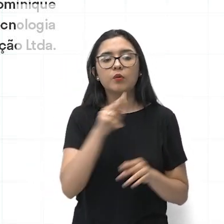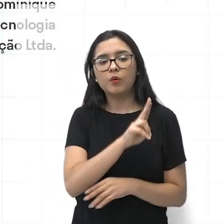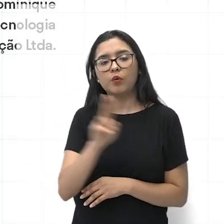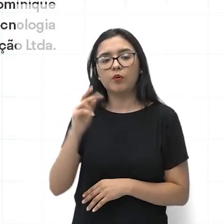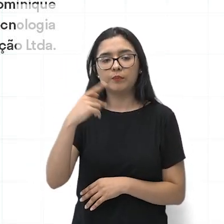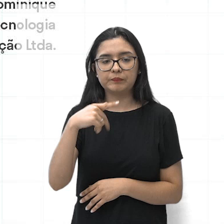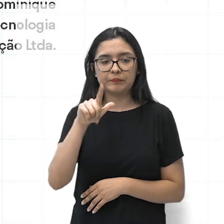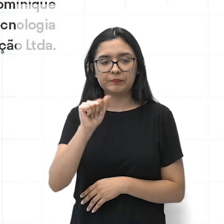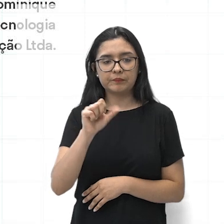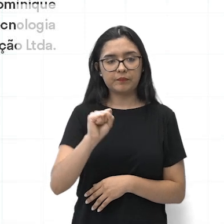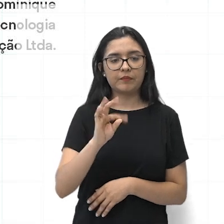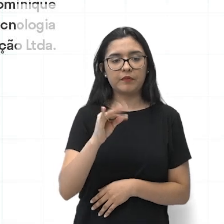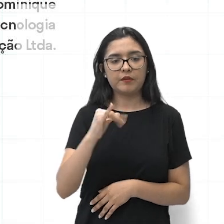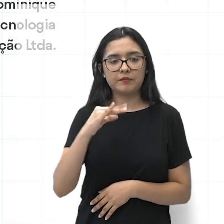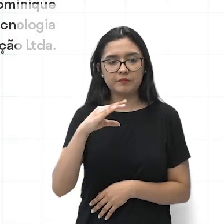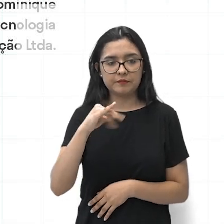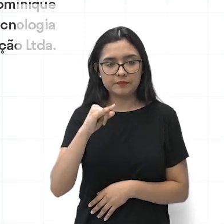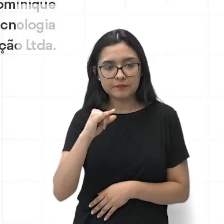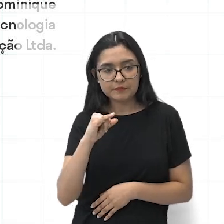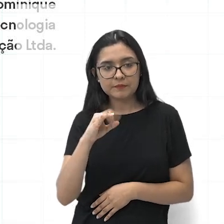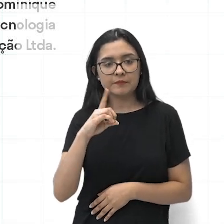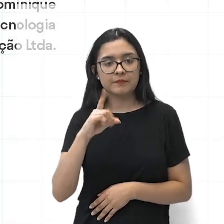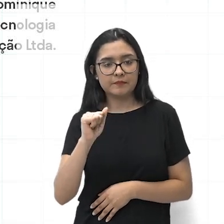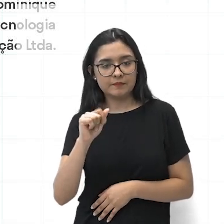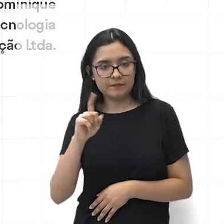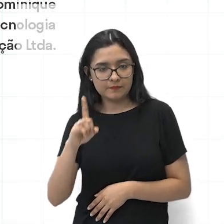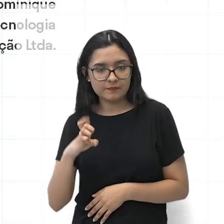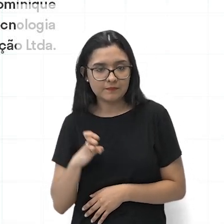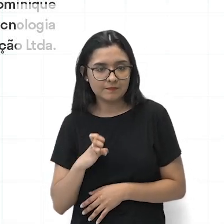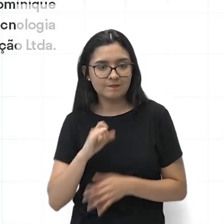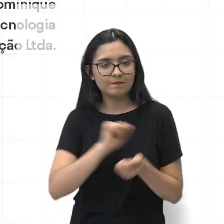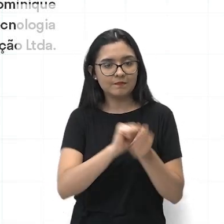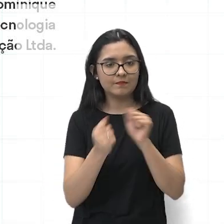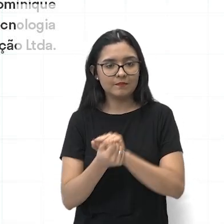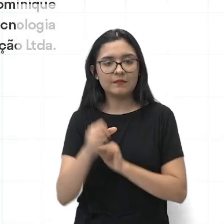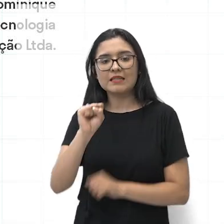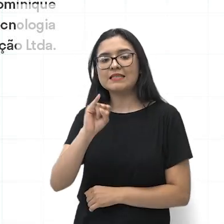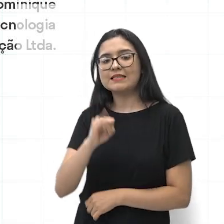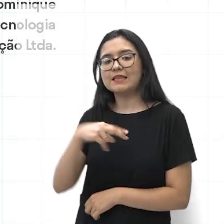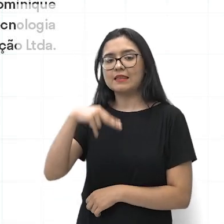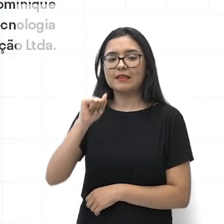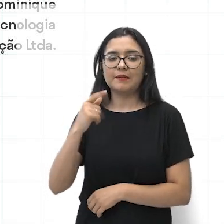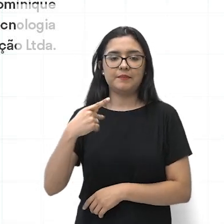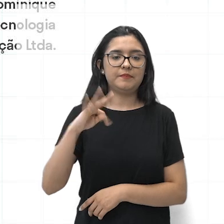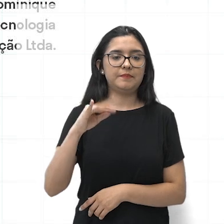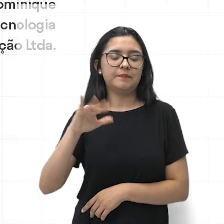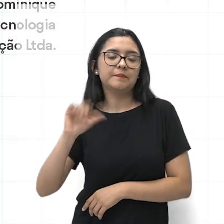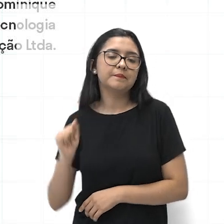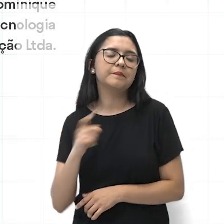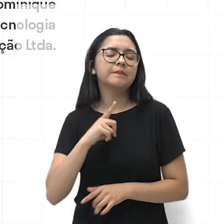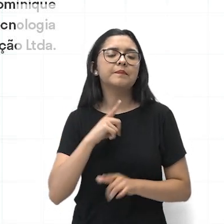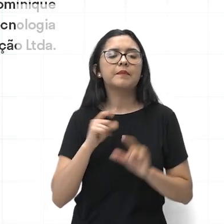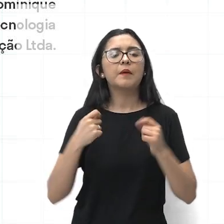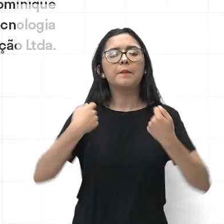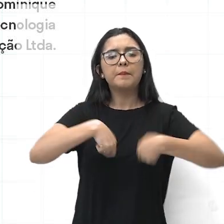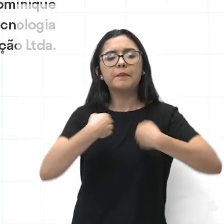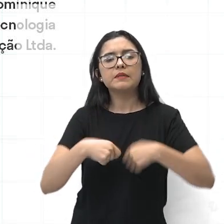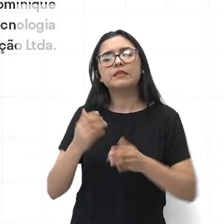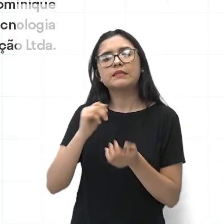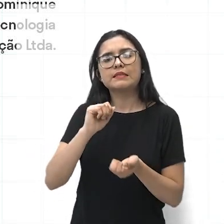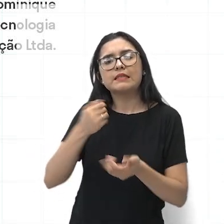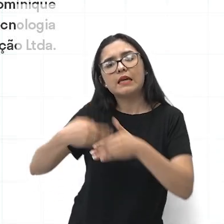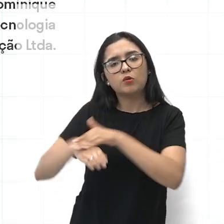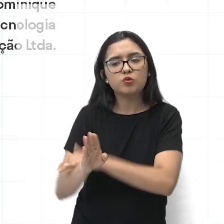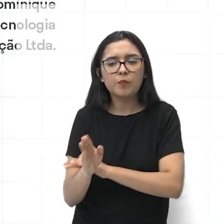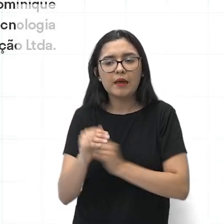plasticidade sináptica. Isso acontece aí quando a gente sofre aquela variação externa, quando a gente precisa se adaptar,